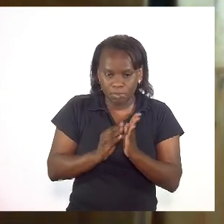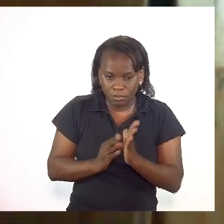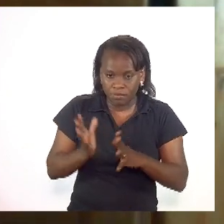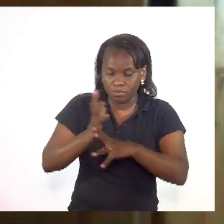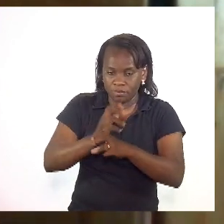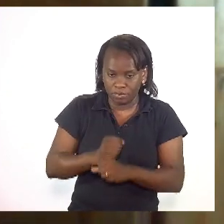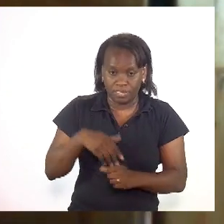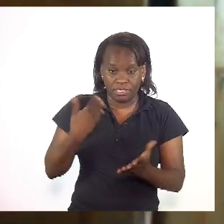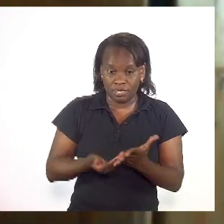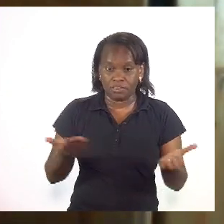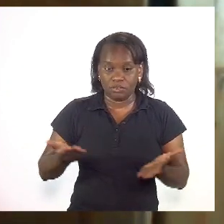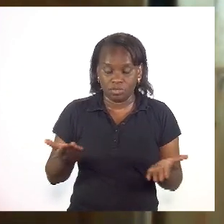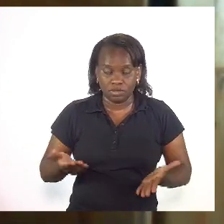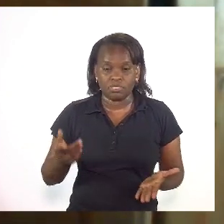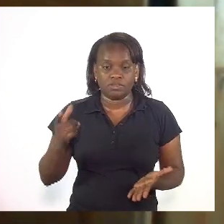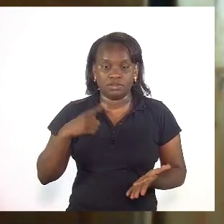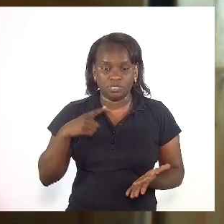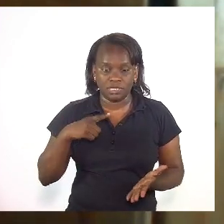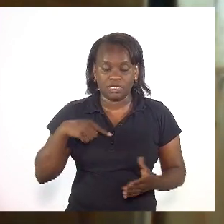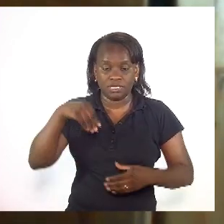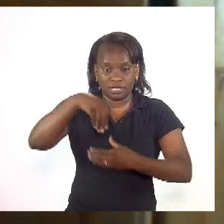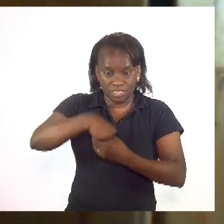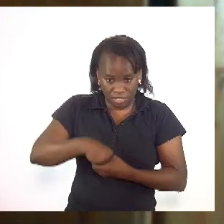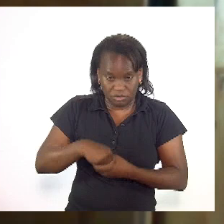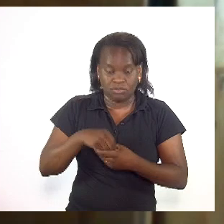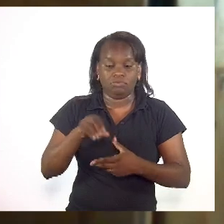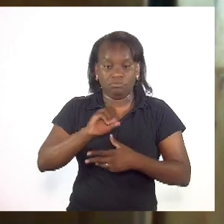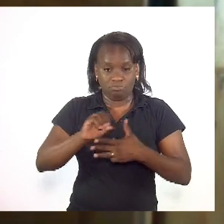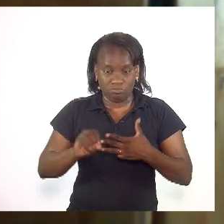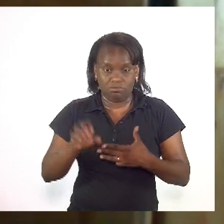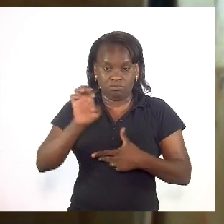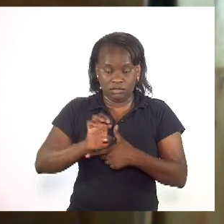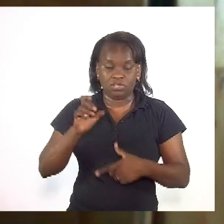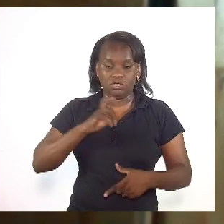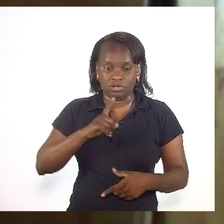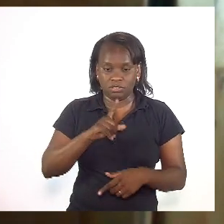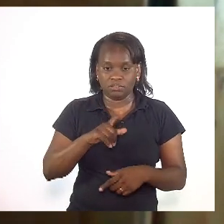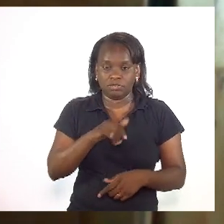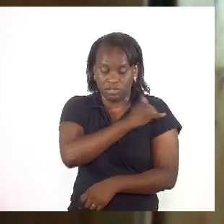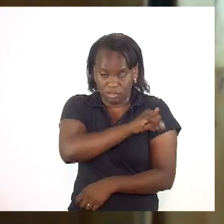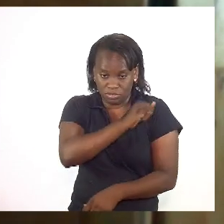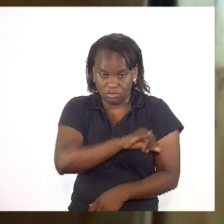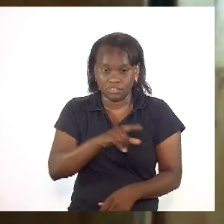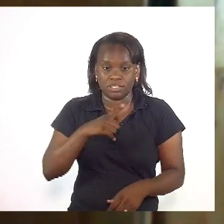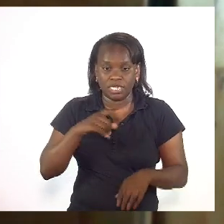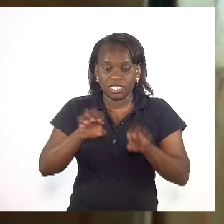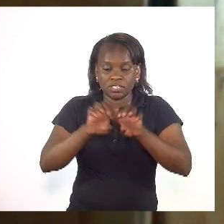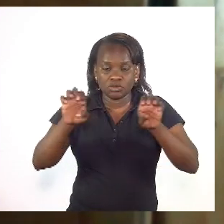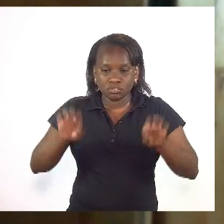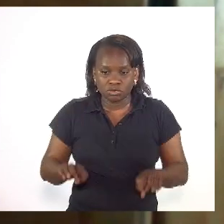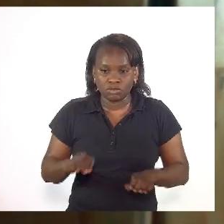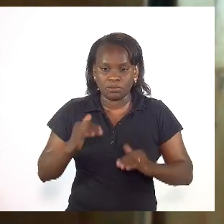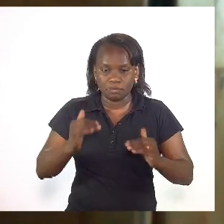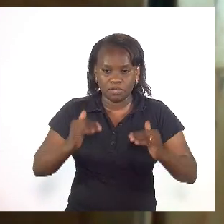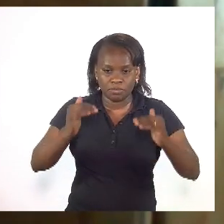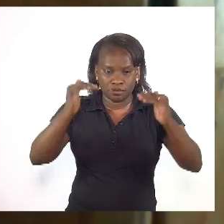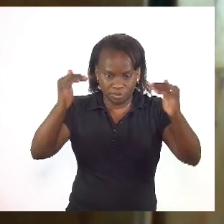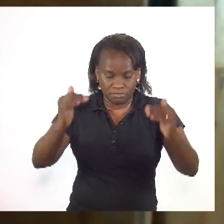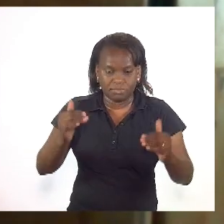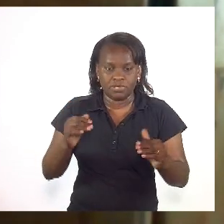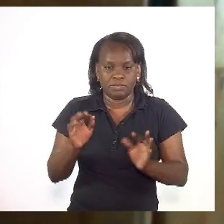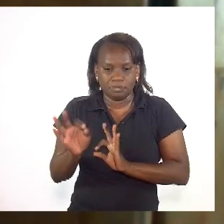momento indicam que no núcleo do Poder Executivo do Estado do Rio de Janeiro foi criada uma estrutura hierárquica,